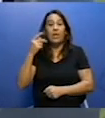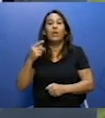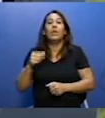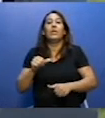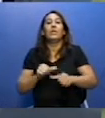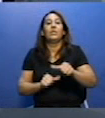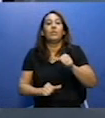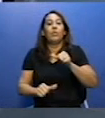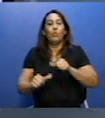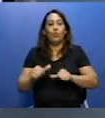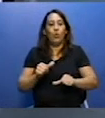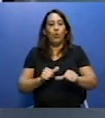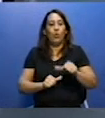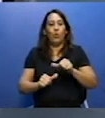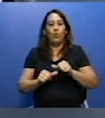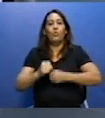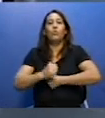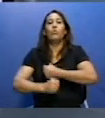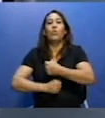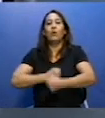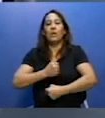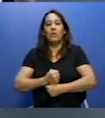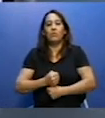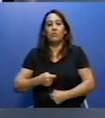algumas mudanças, mas olha o ano.